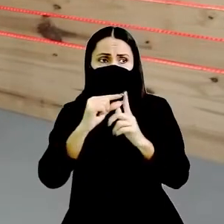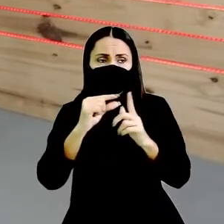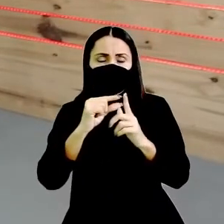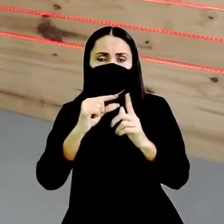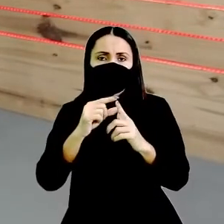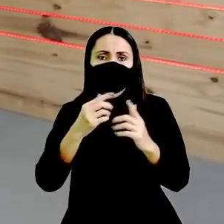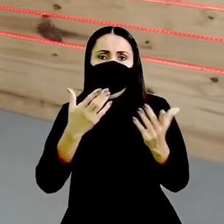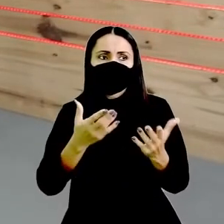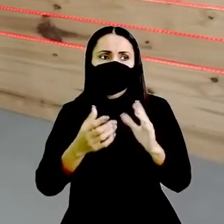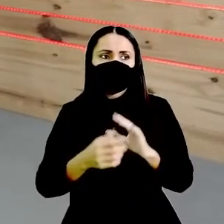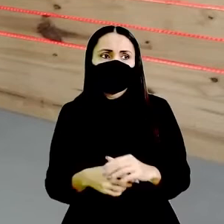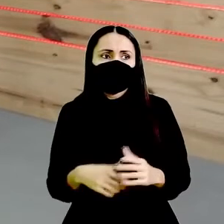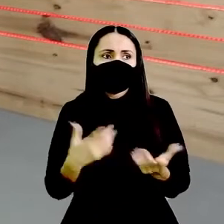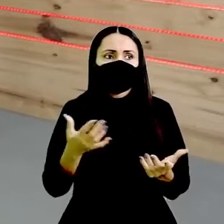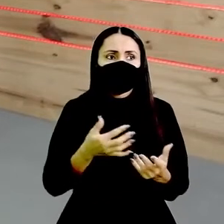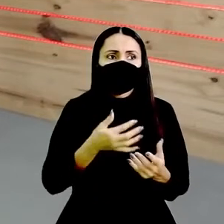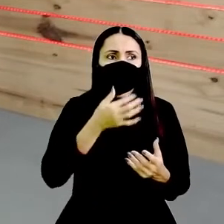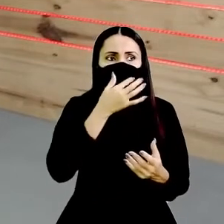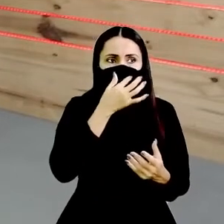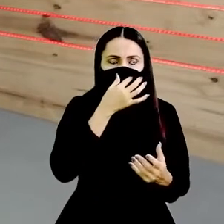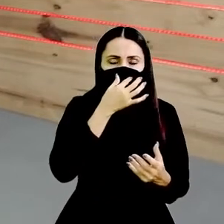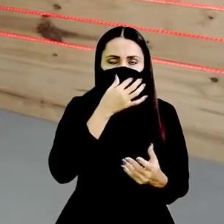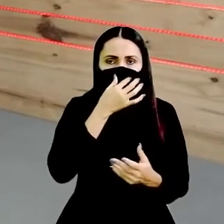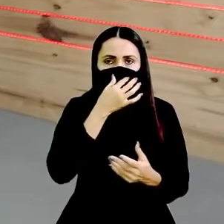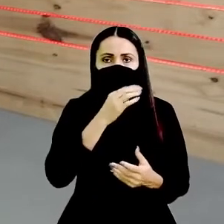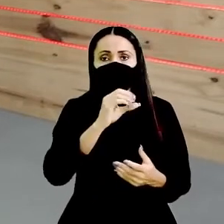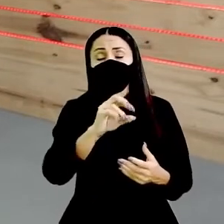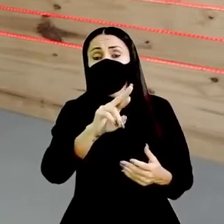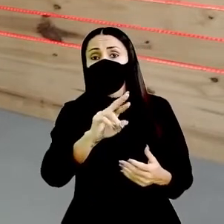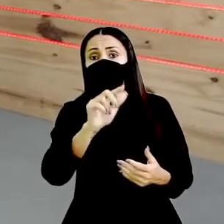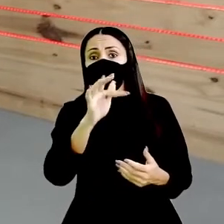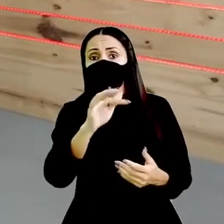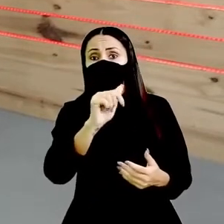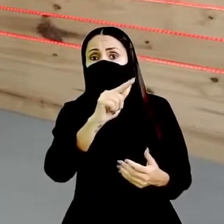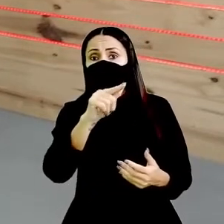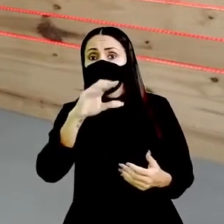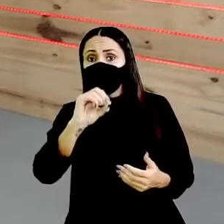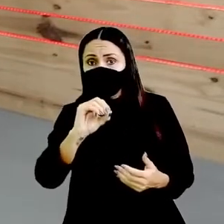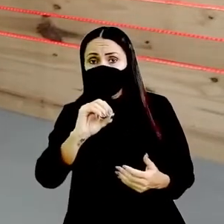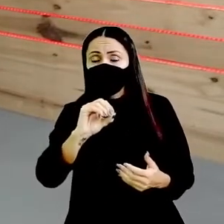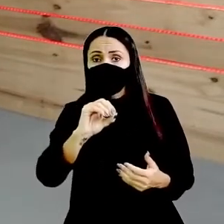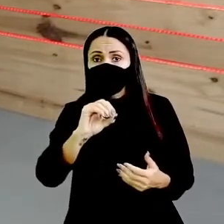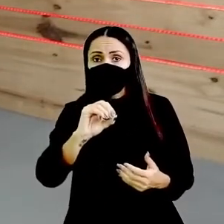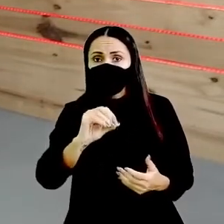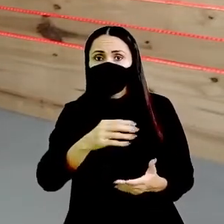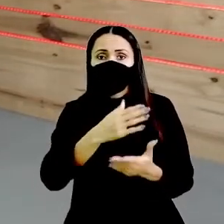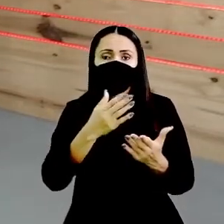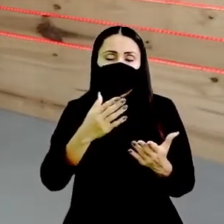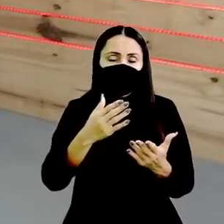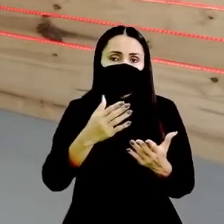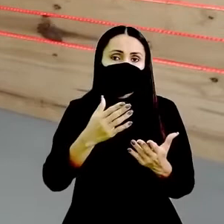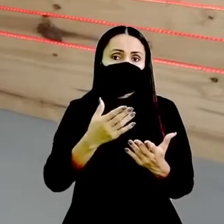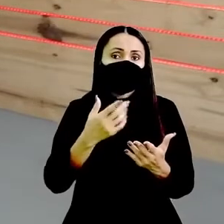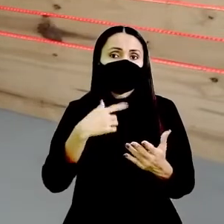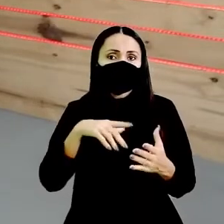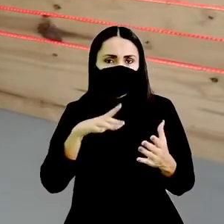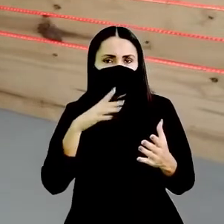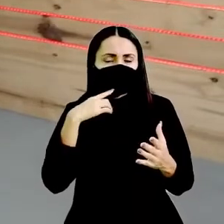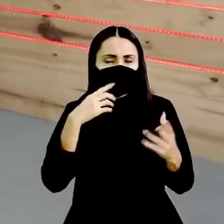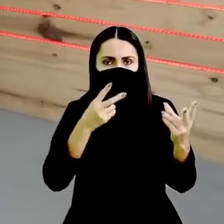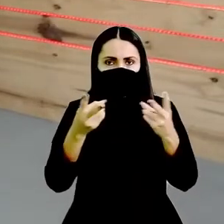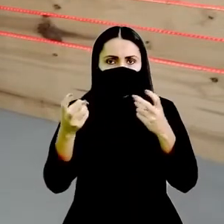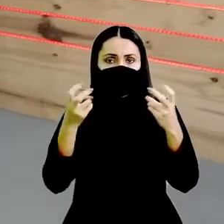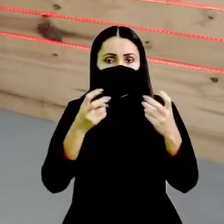ó, orfã. Que é coisa. porque Faz de novo, vai. orfã. Tá vendo? Ficar do da aula com O ele. som não sai por quê? Porque